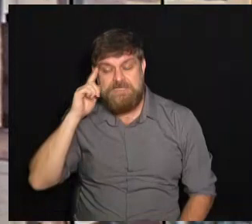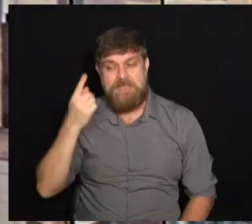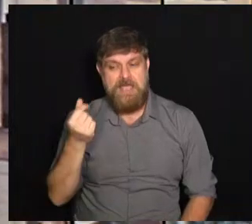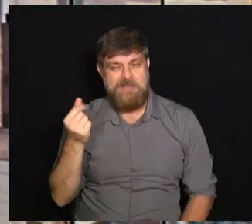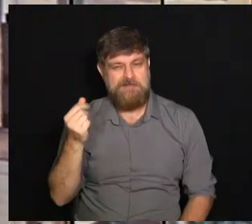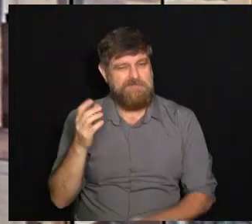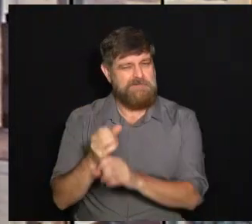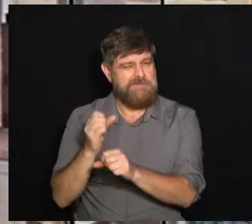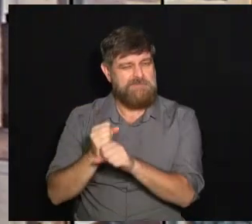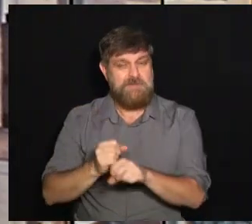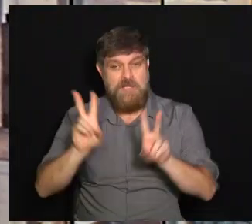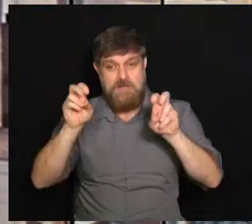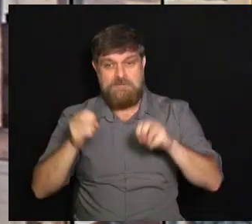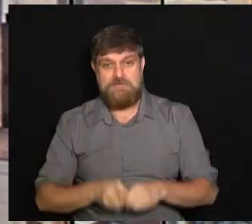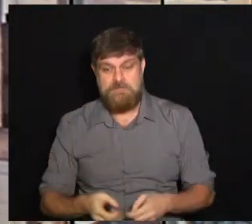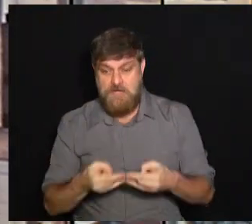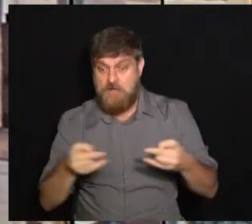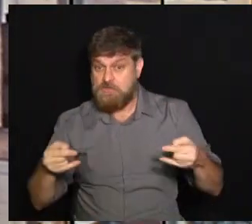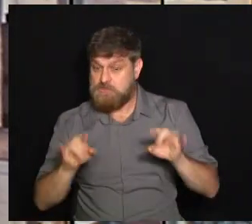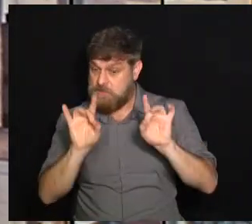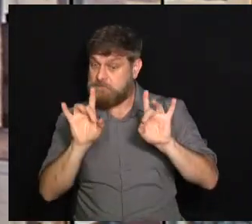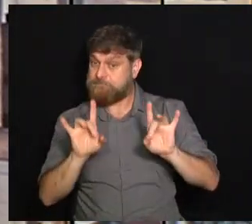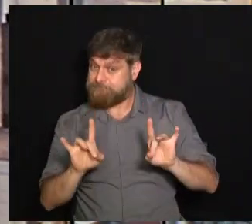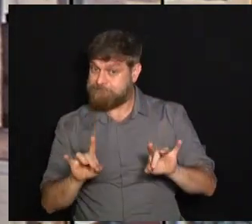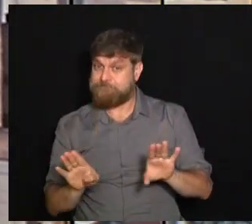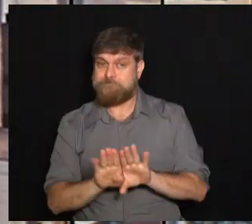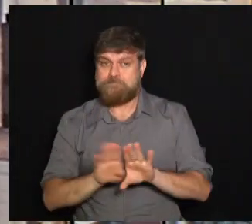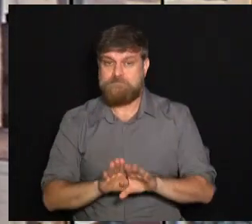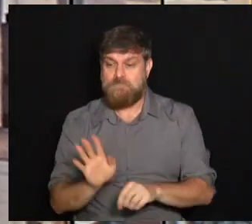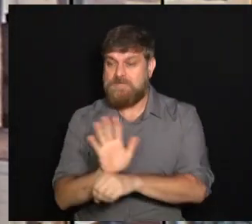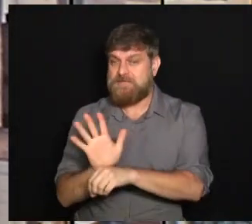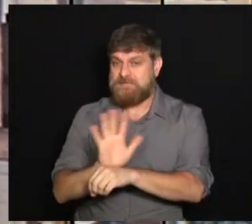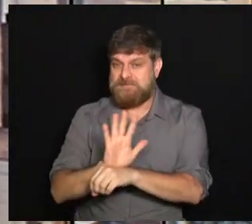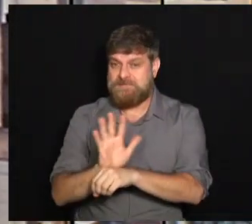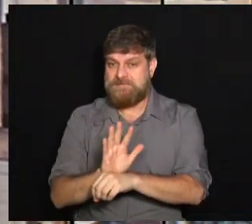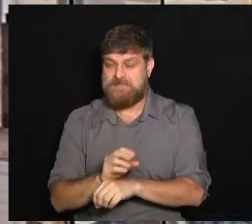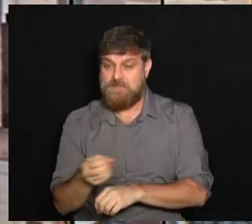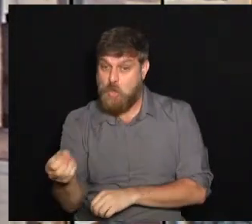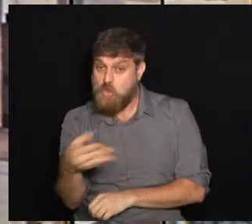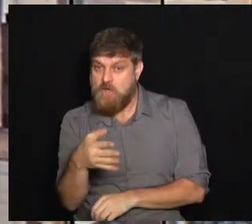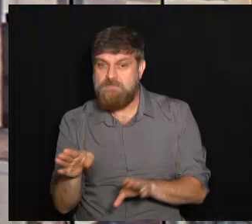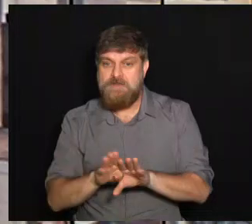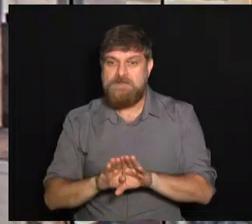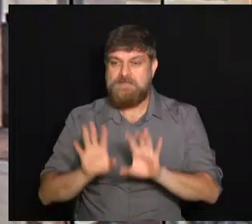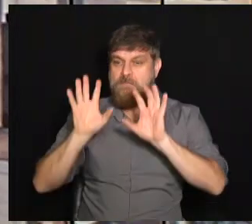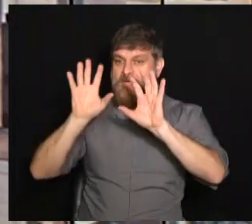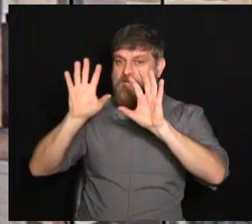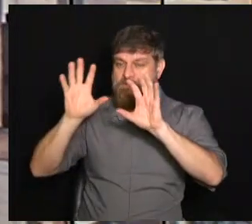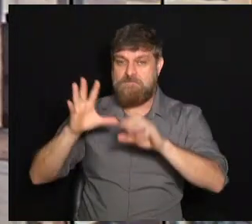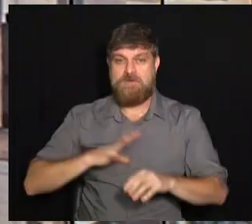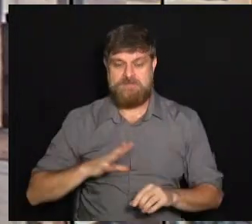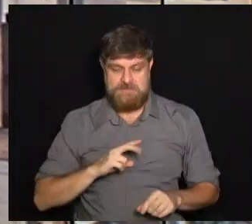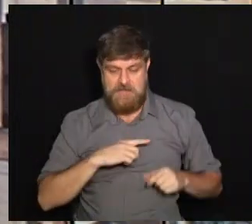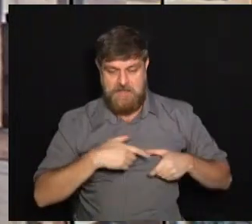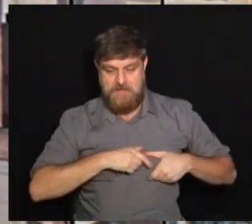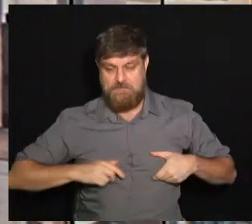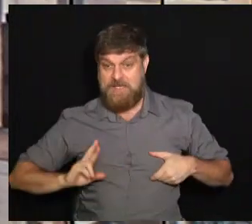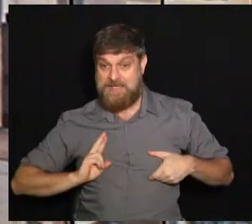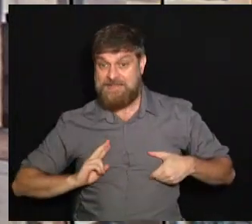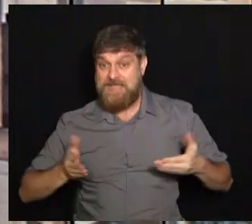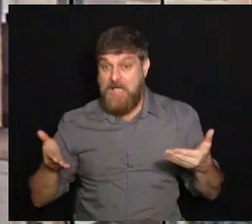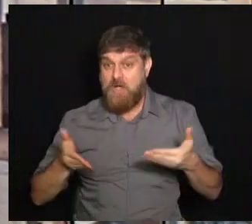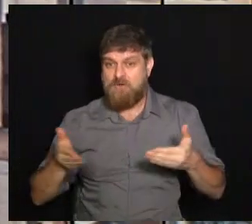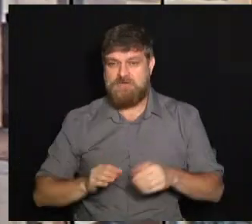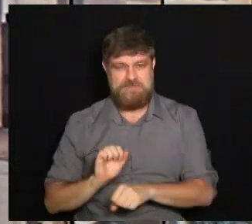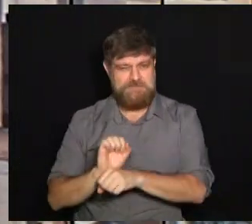do Lápis sobre cheque especial, a agenda de cinema com as estreias e o vôlei da cidade. O Renata joga hoje. Não